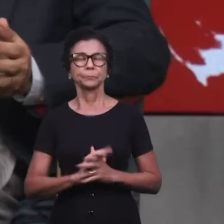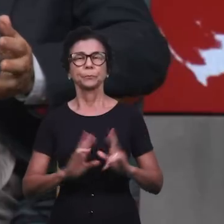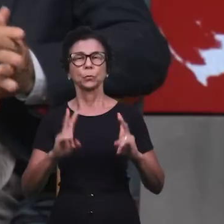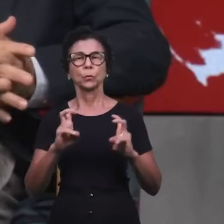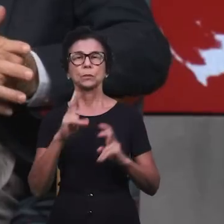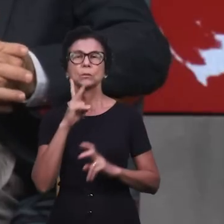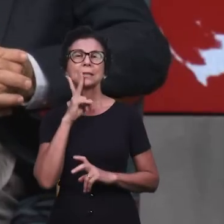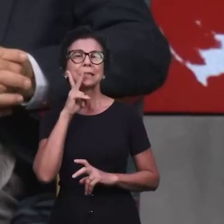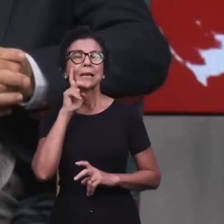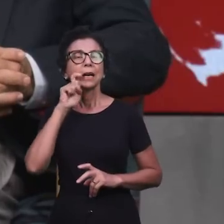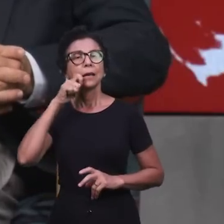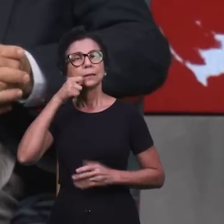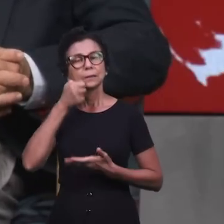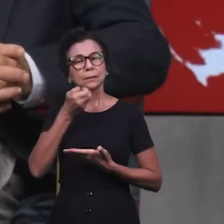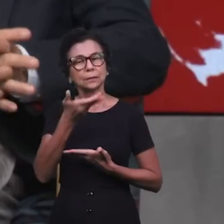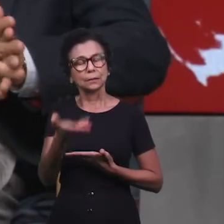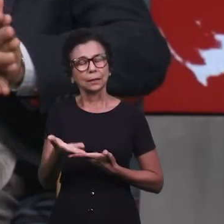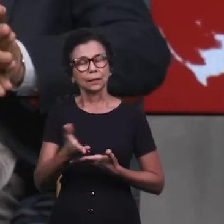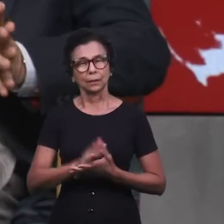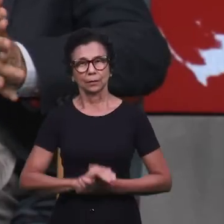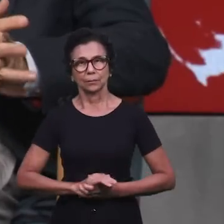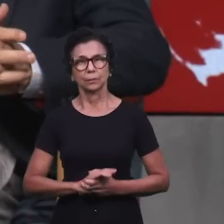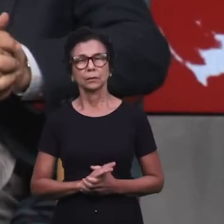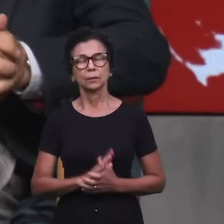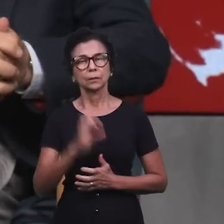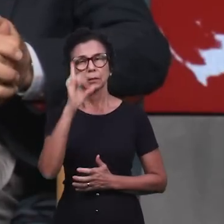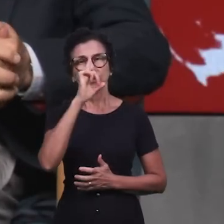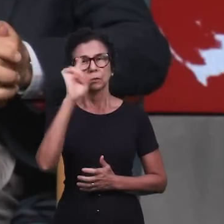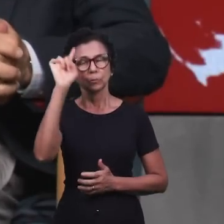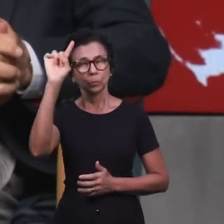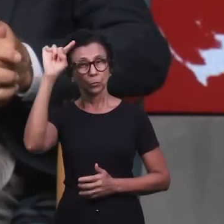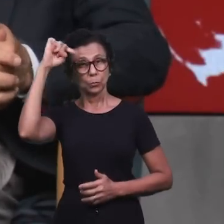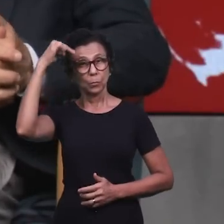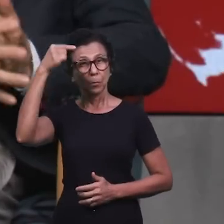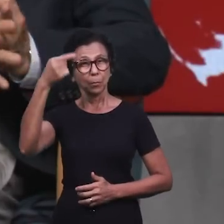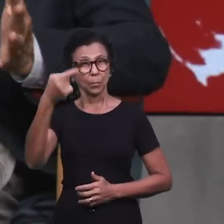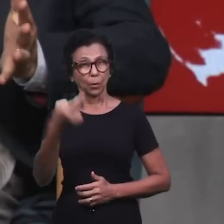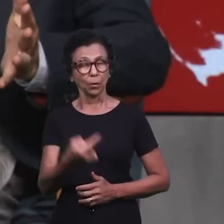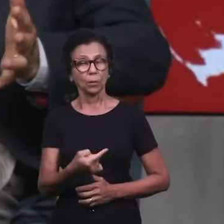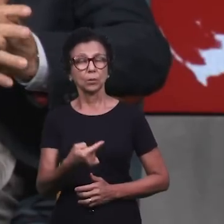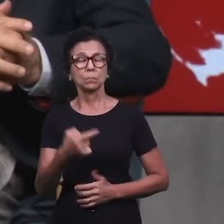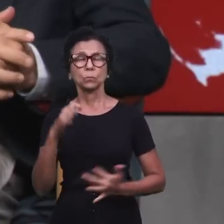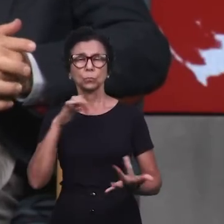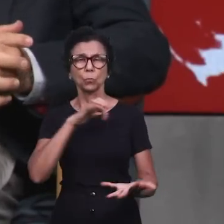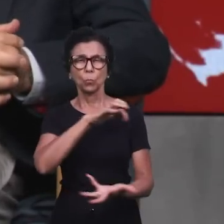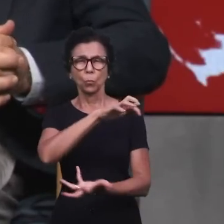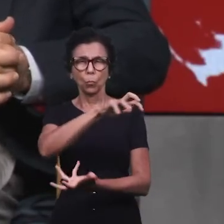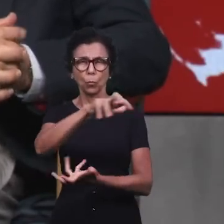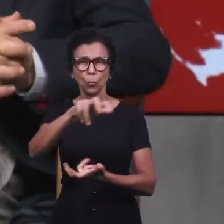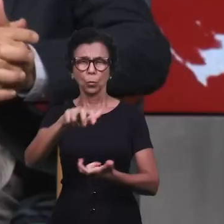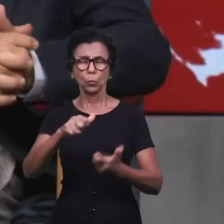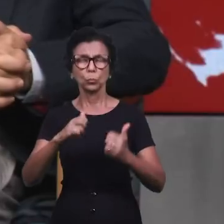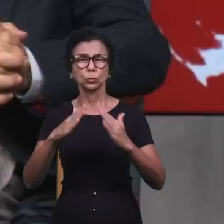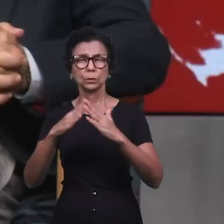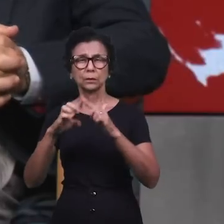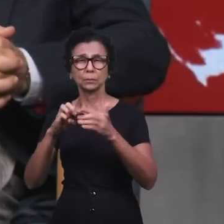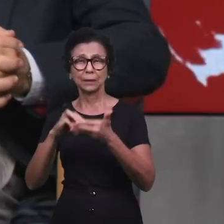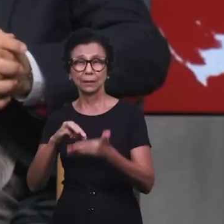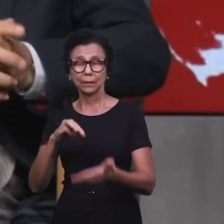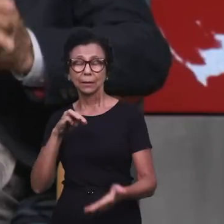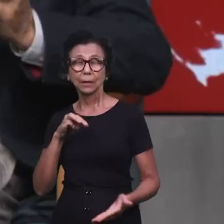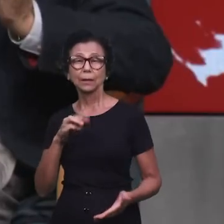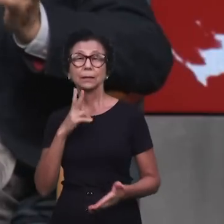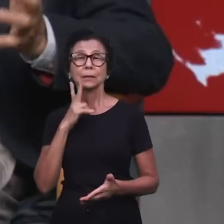nesse próximo domingo nós teremos a ceia mundial, né, com todas as nossas